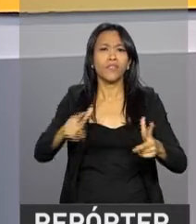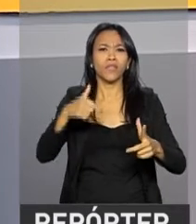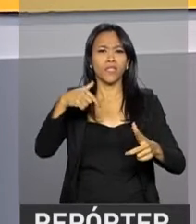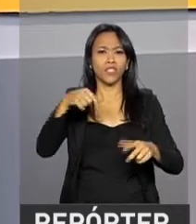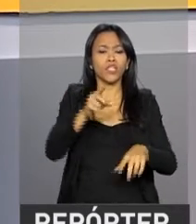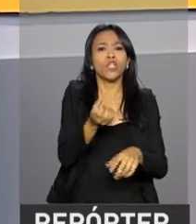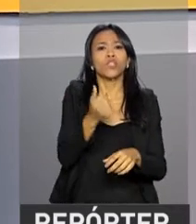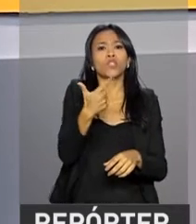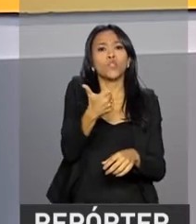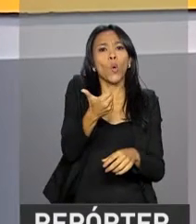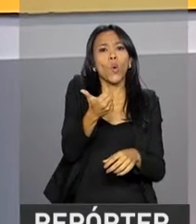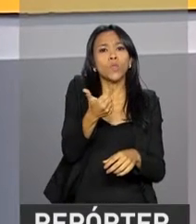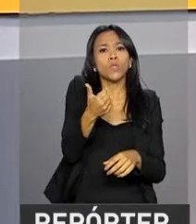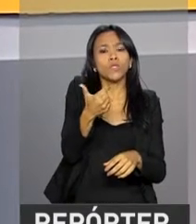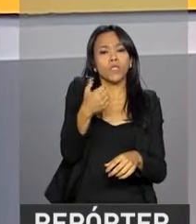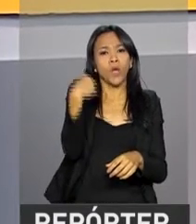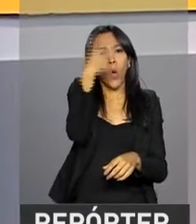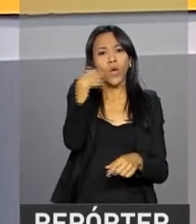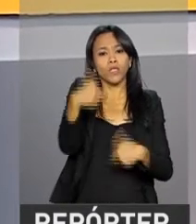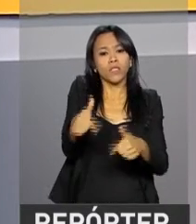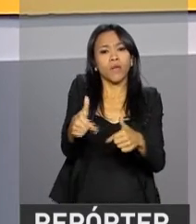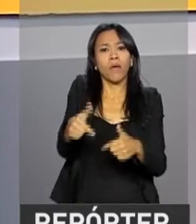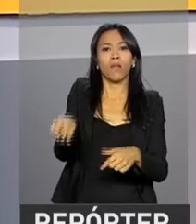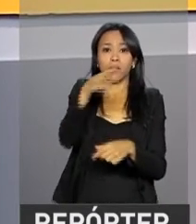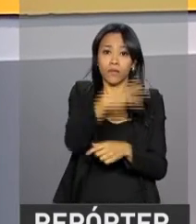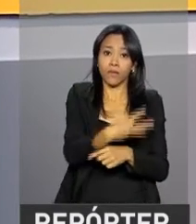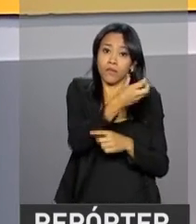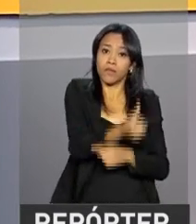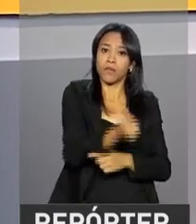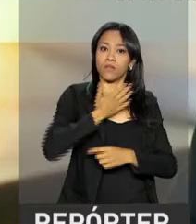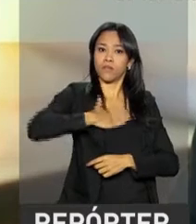horas de trabalho por 36 de descanso.